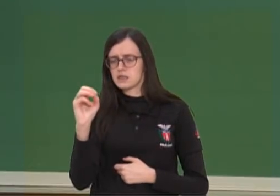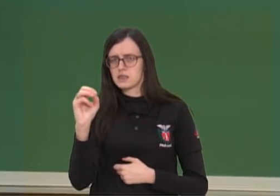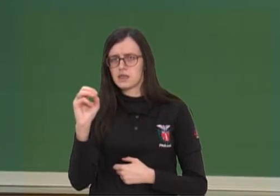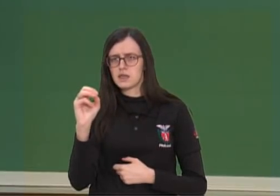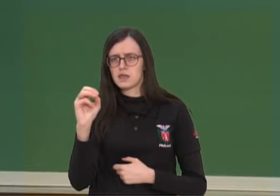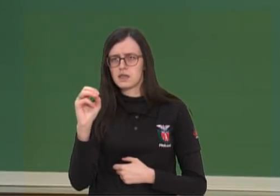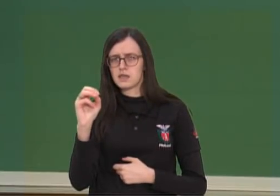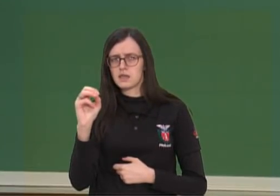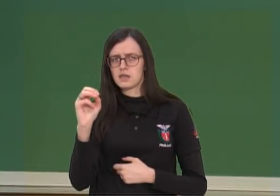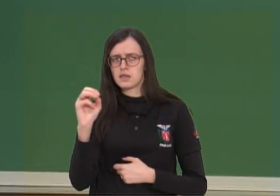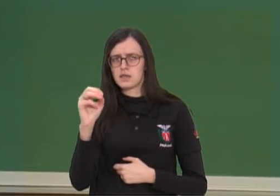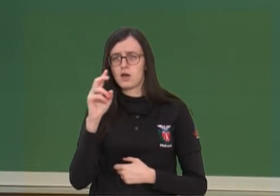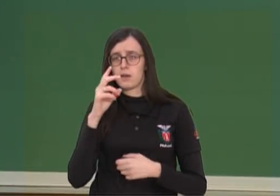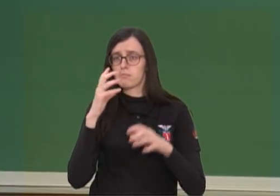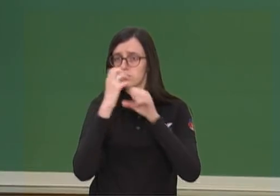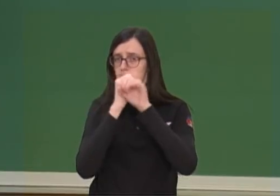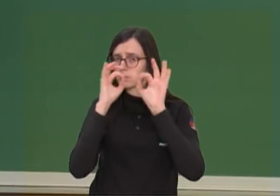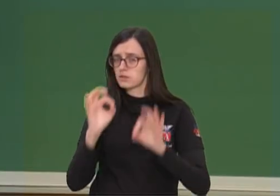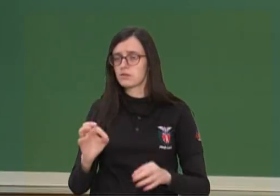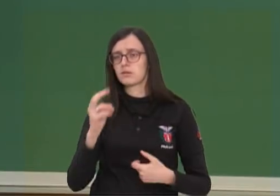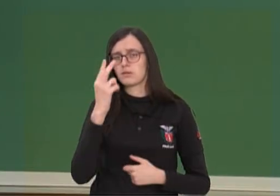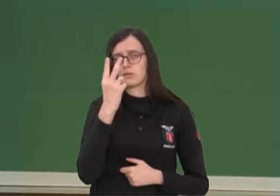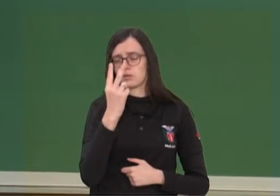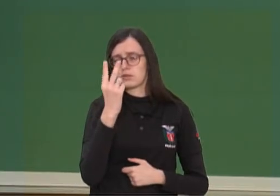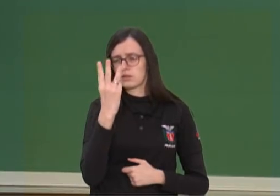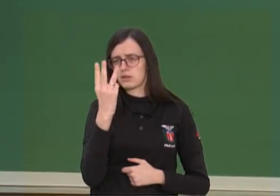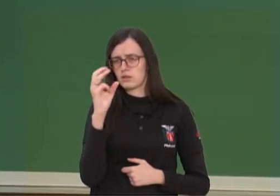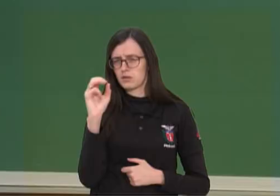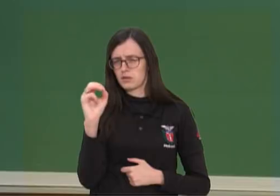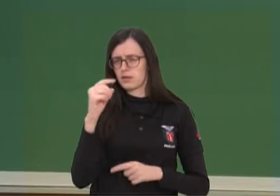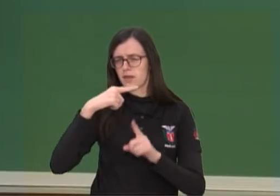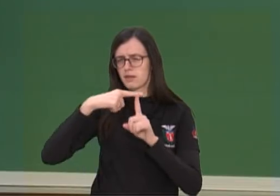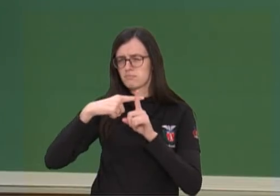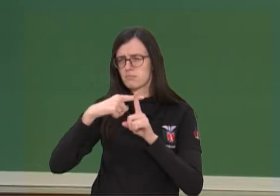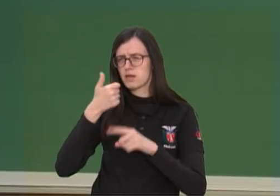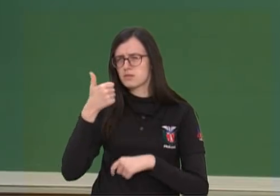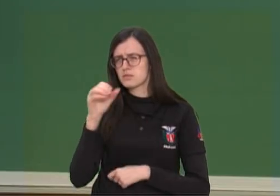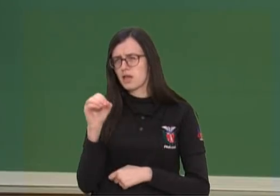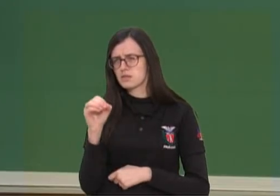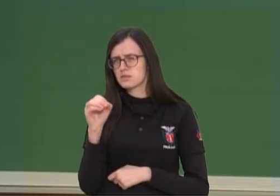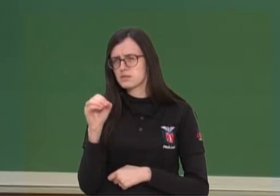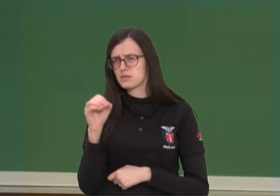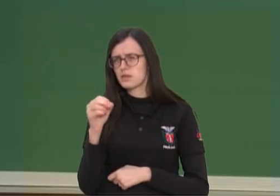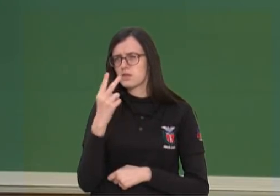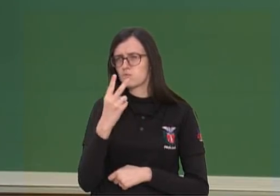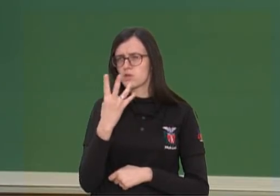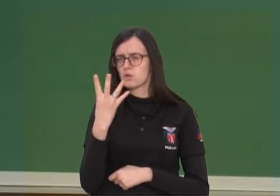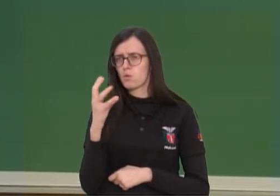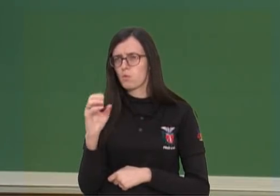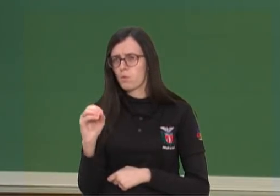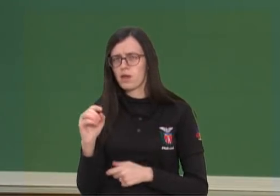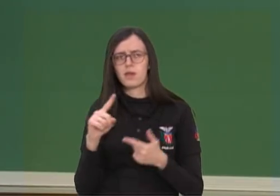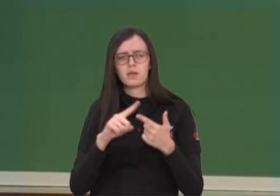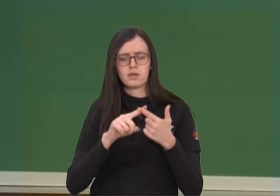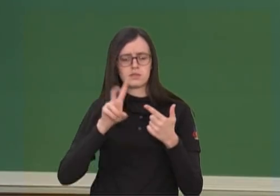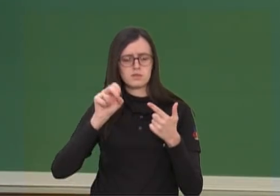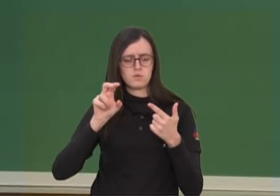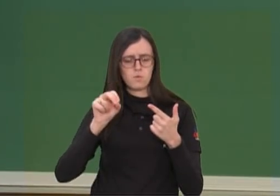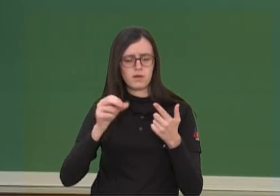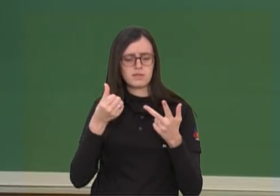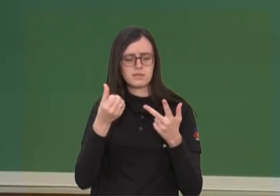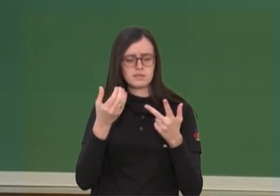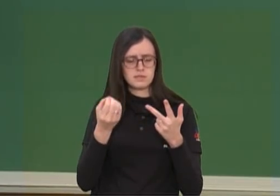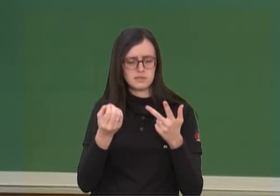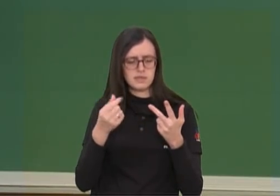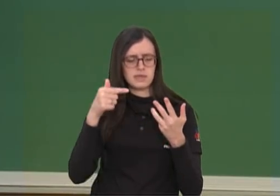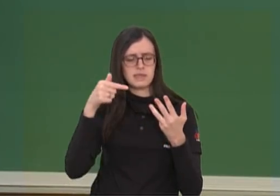com mais, eu tenho que somar 90. 230 com mais 10, 240, 250,